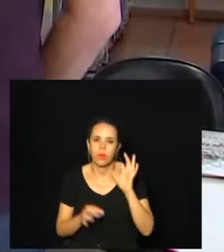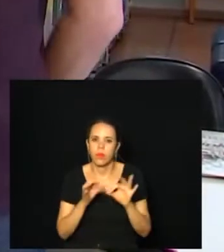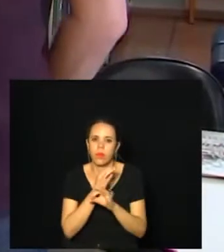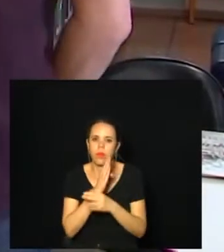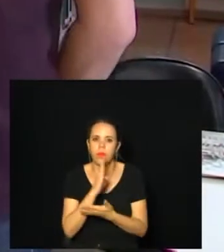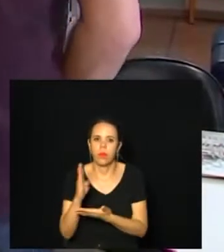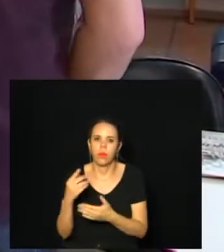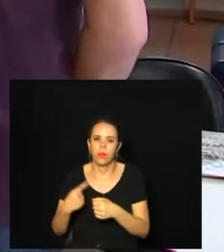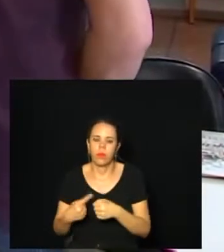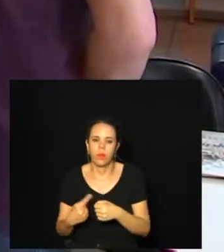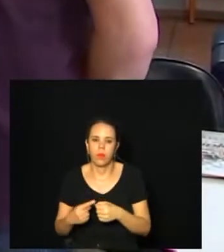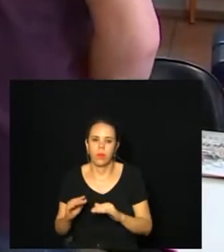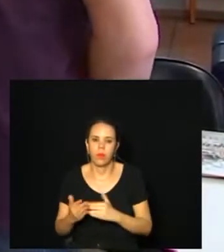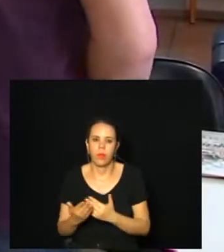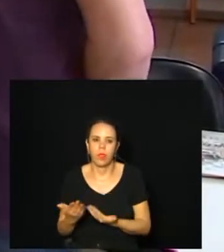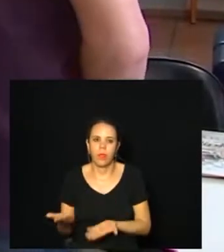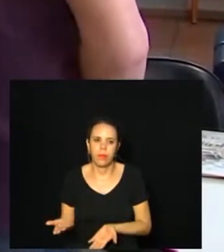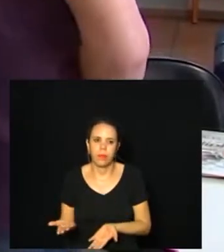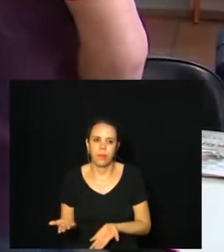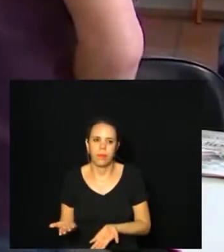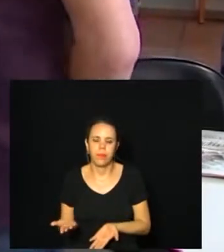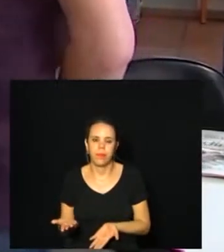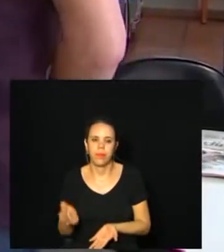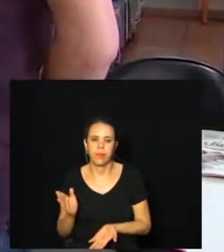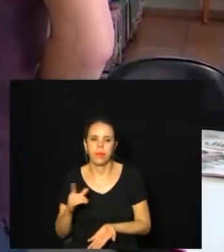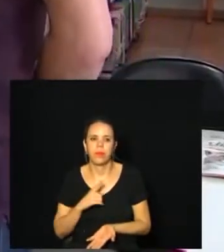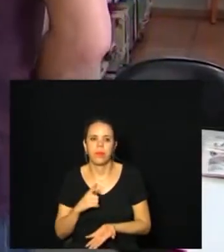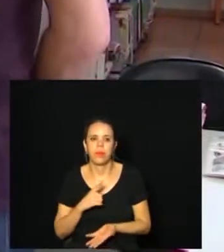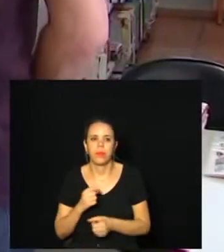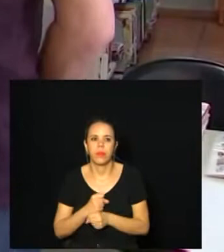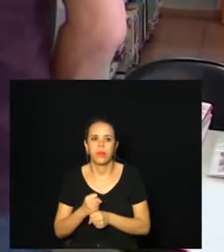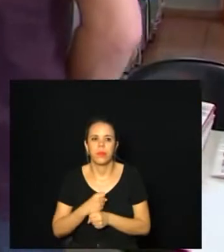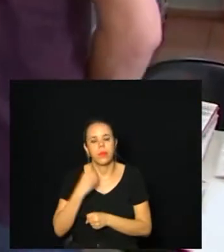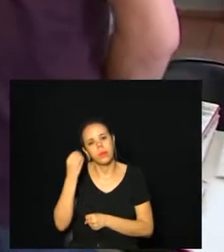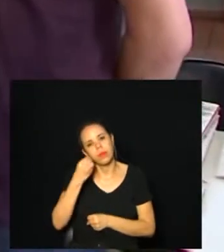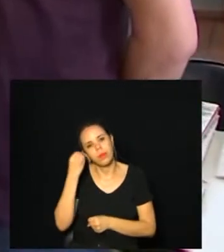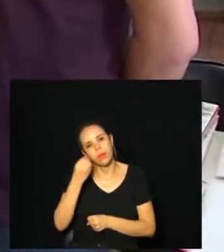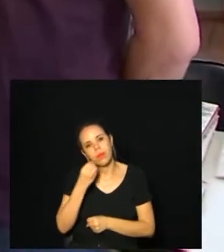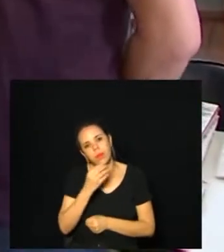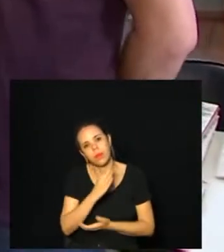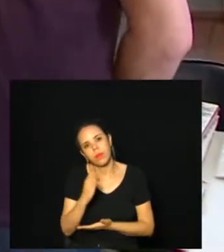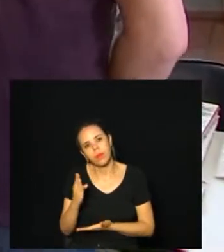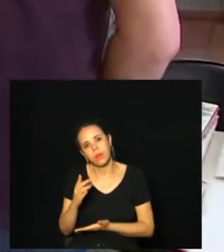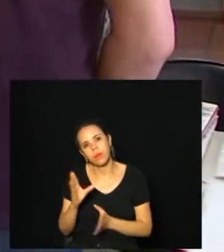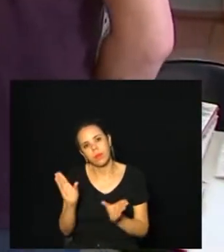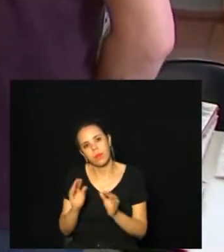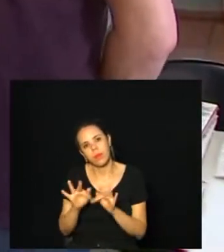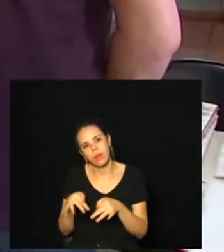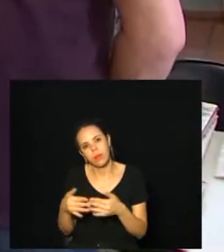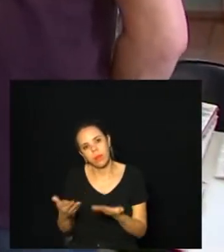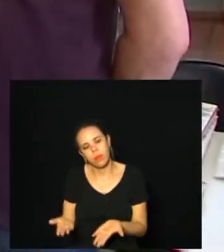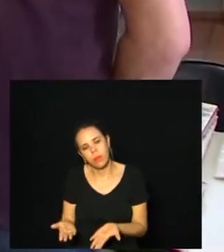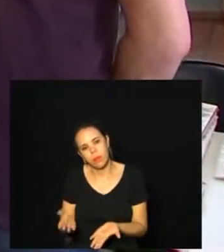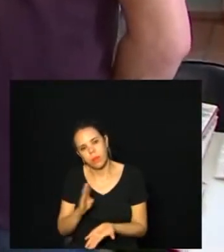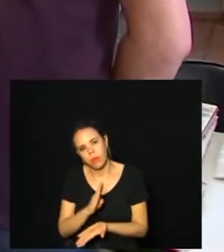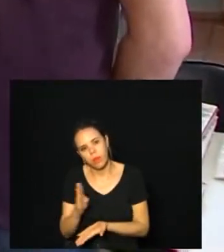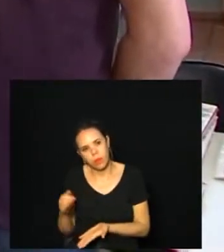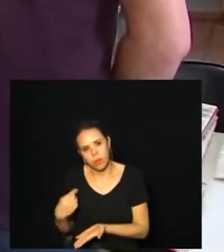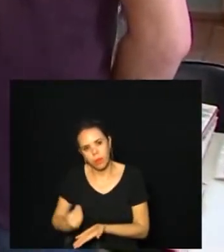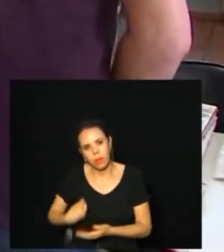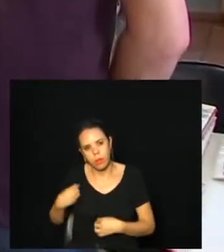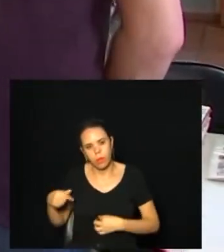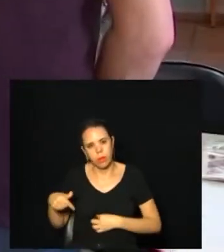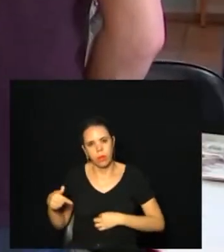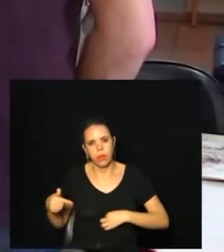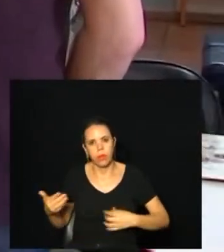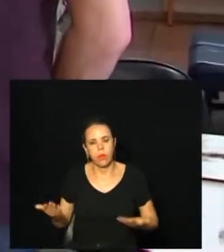aqui municipal no bairro do Bonfim. Wellington, você já tem muitos anos de experiência em biblioteca. Como é que você definiria esta biblioteca em que nós estamos